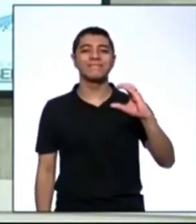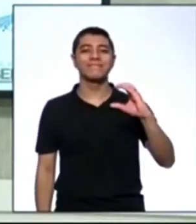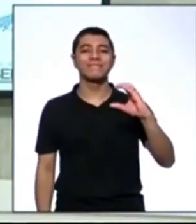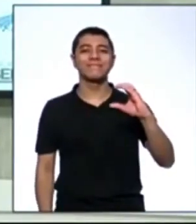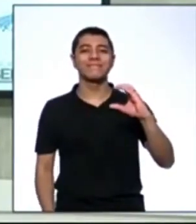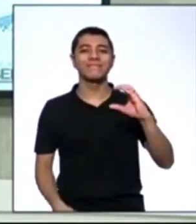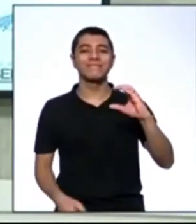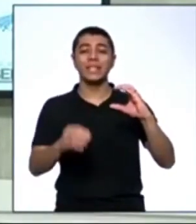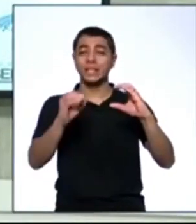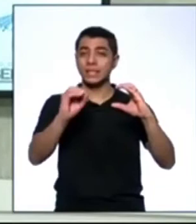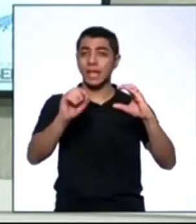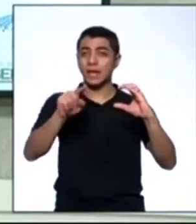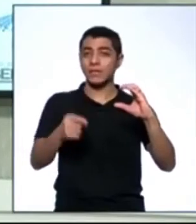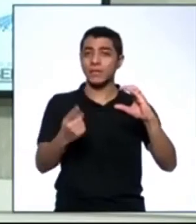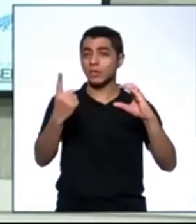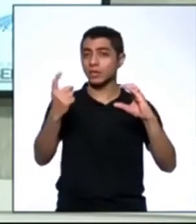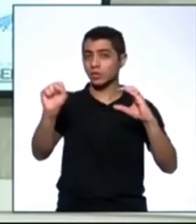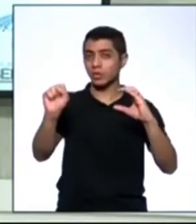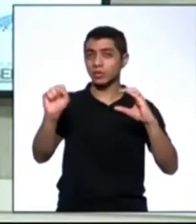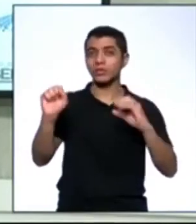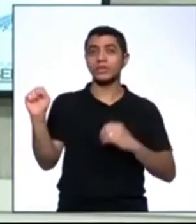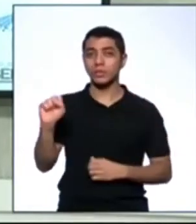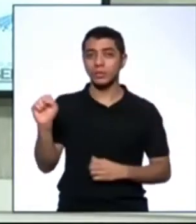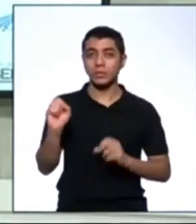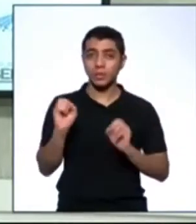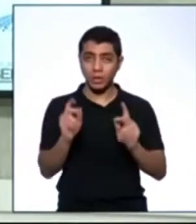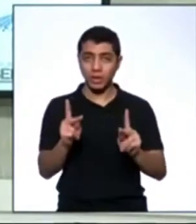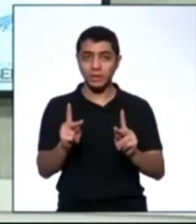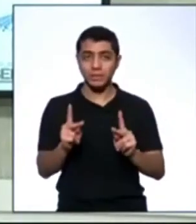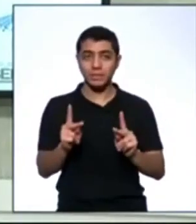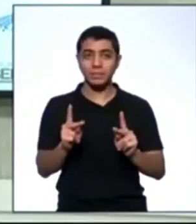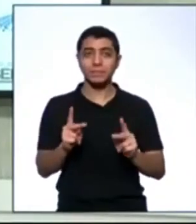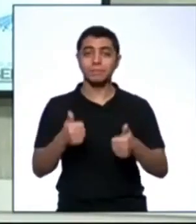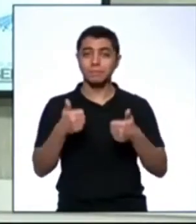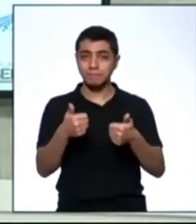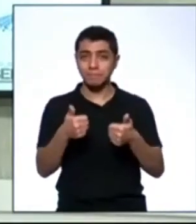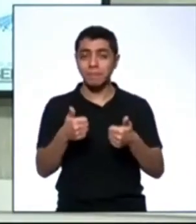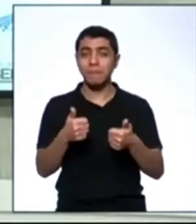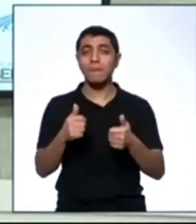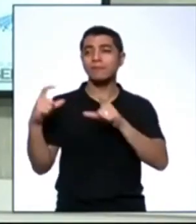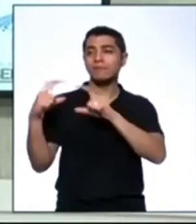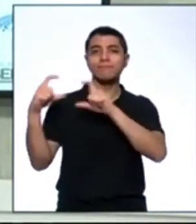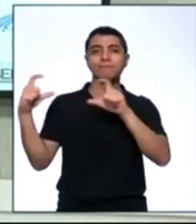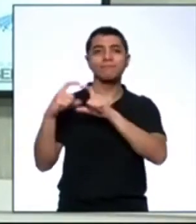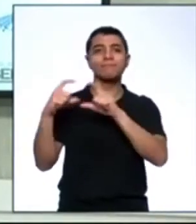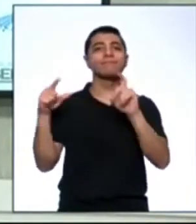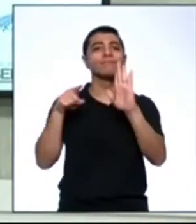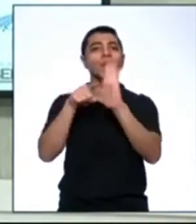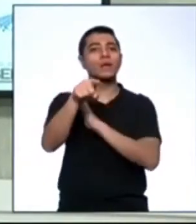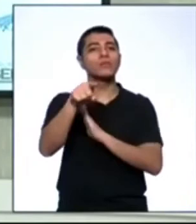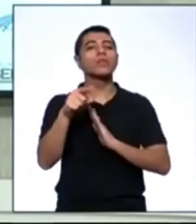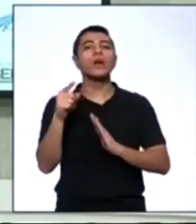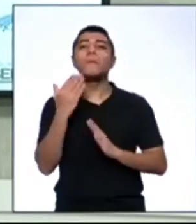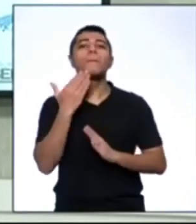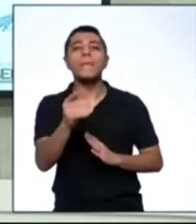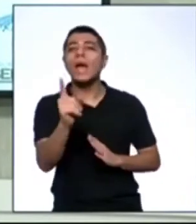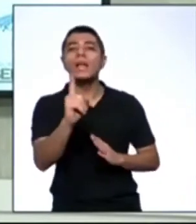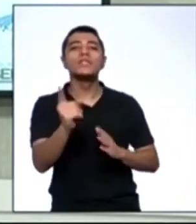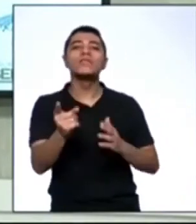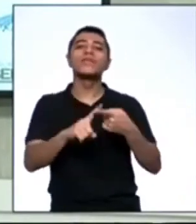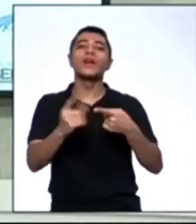alternativa 0,18 segundos, né? Muito bem. Esse é um exercício que não pede a velocidade, não pede o deslocamento,